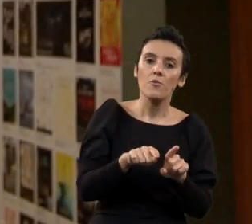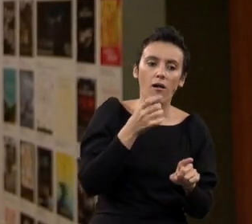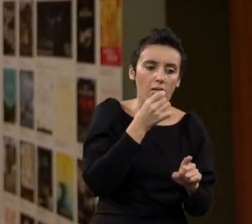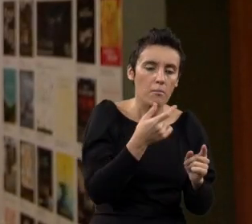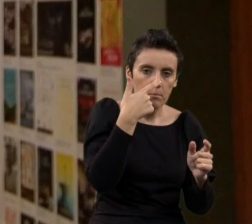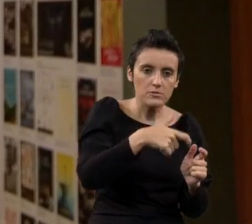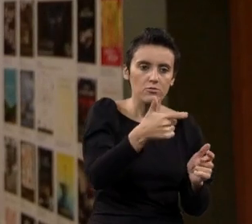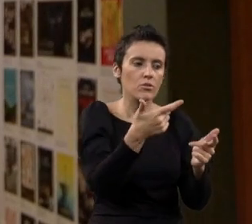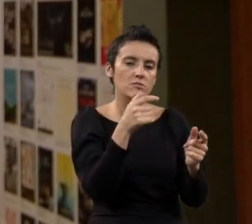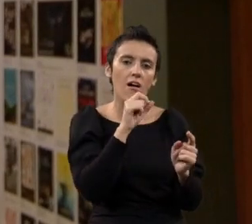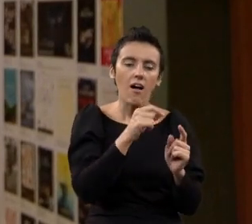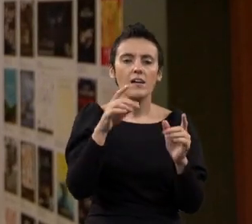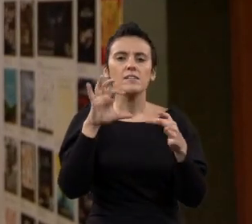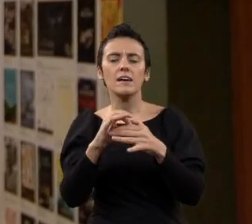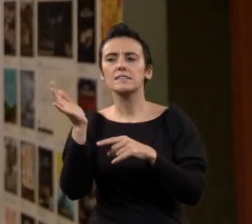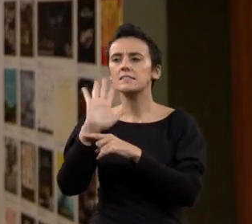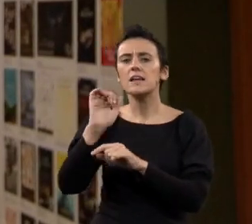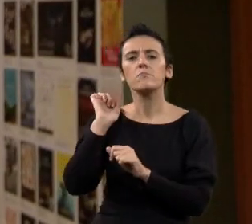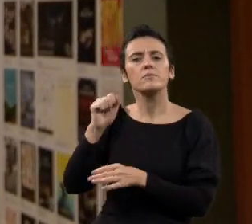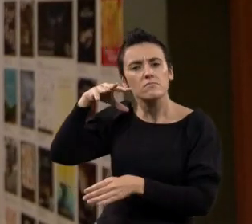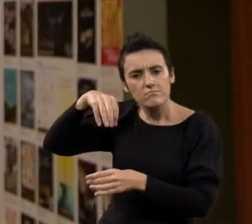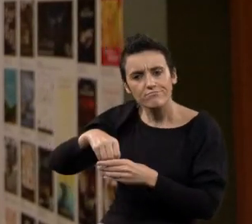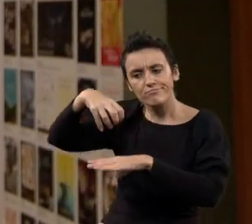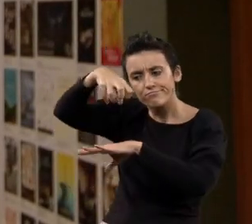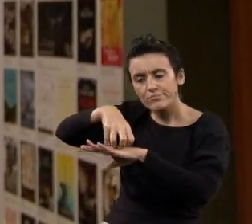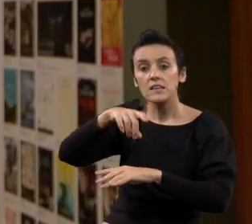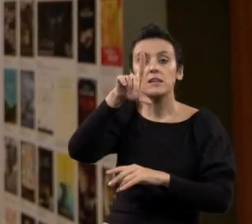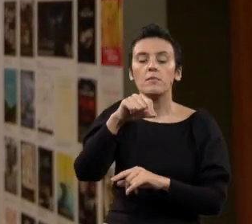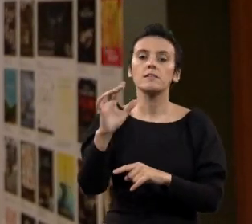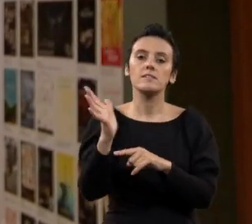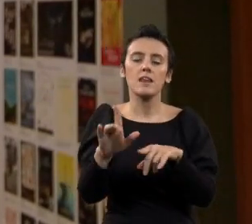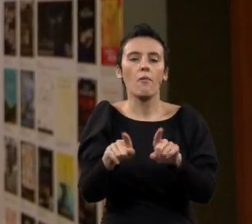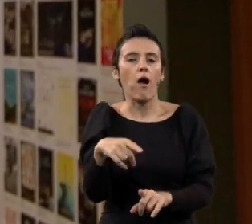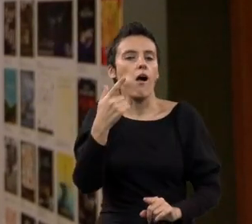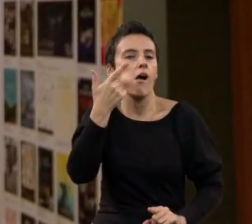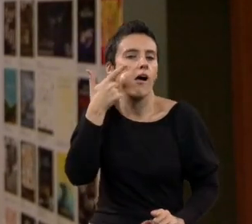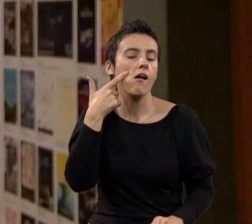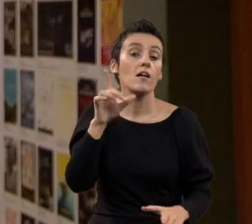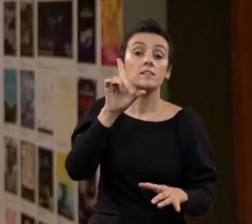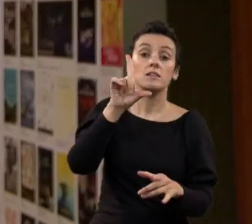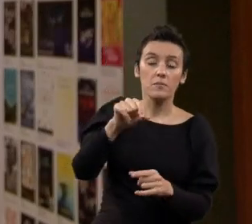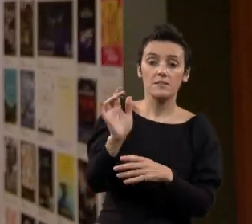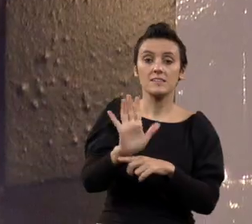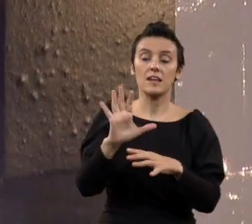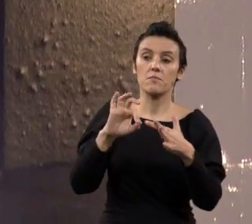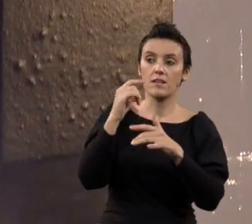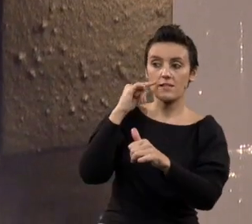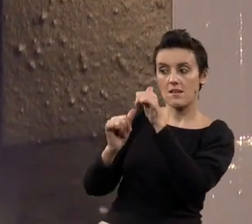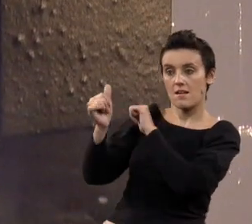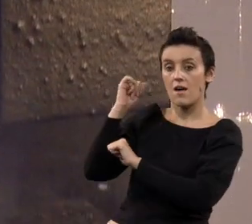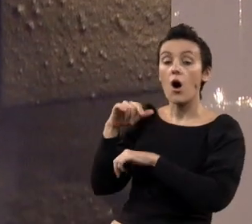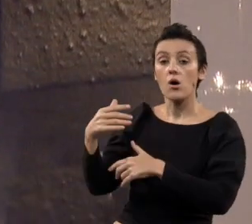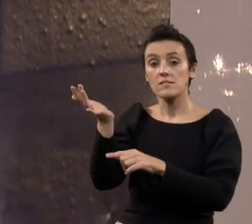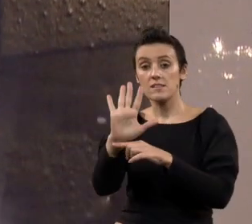em academias, um cinema mais experimental, mas também de retrospectiva ou de homenagem, e depois tudo aquilo que é uma